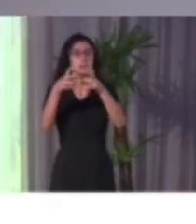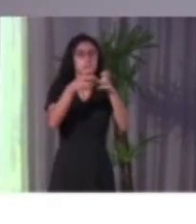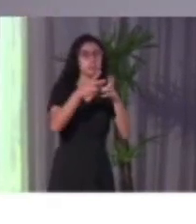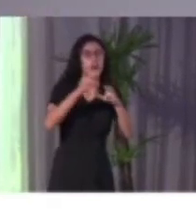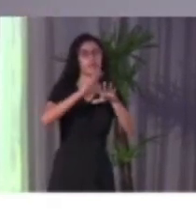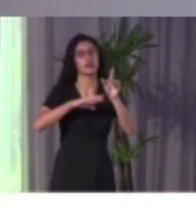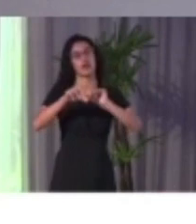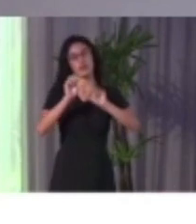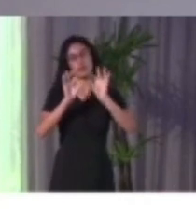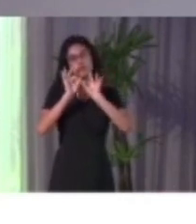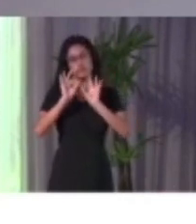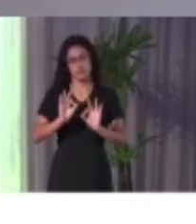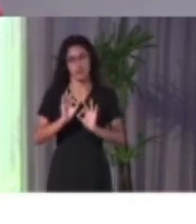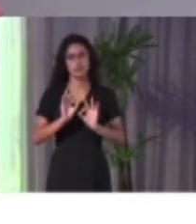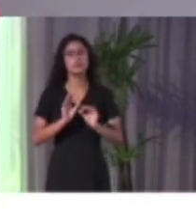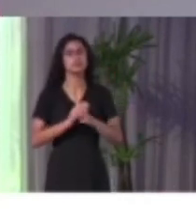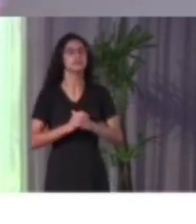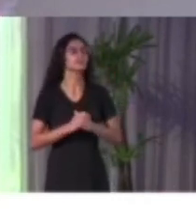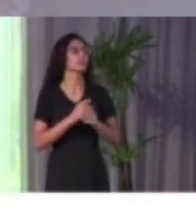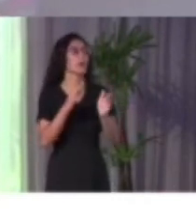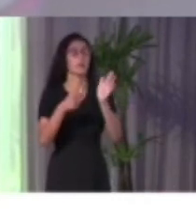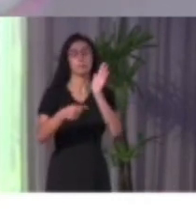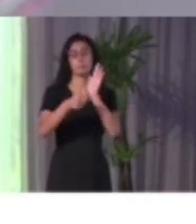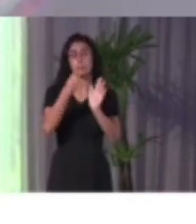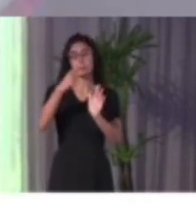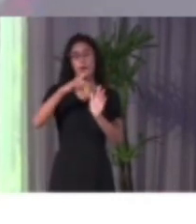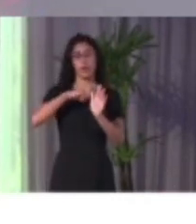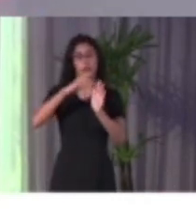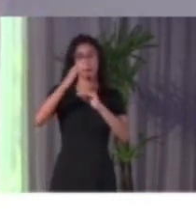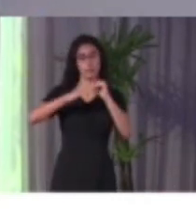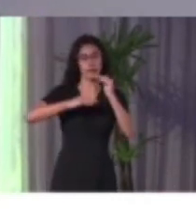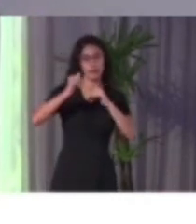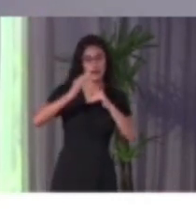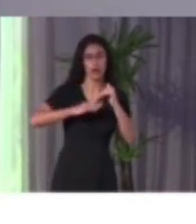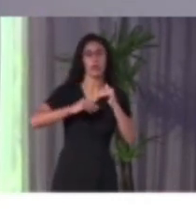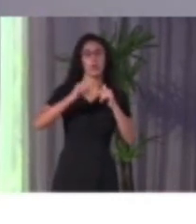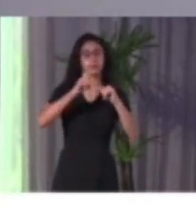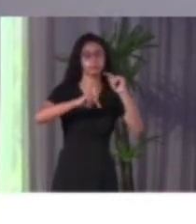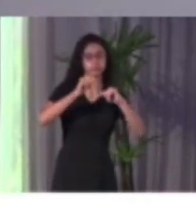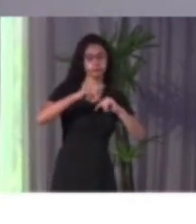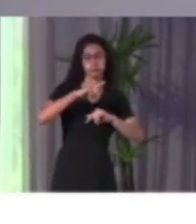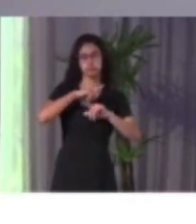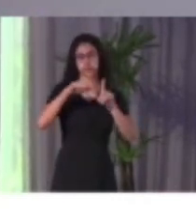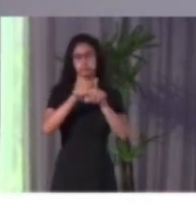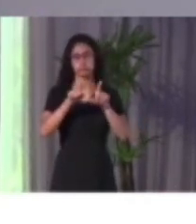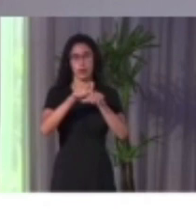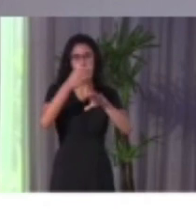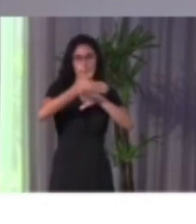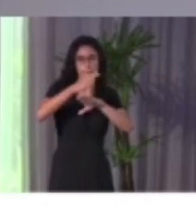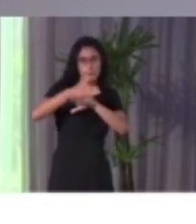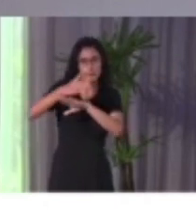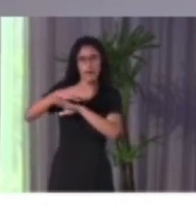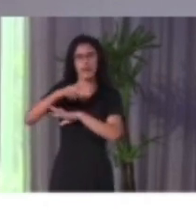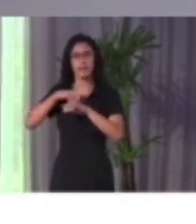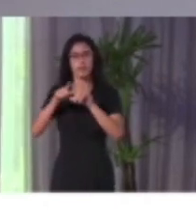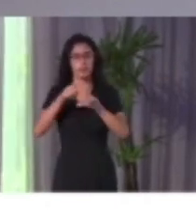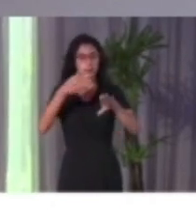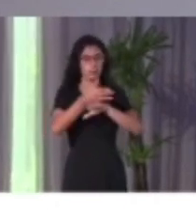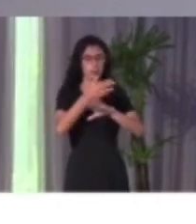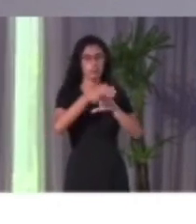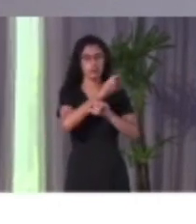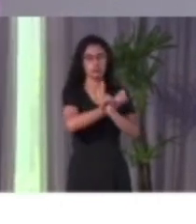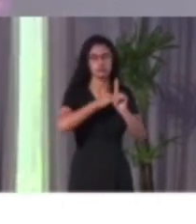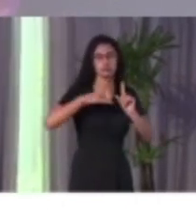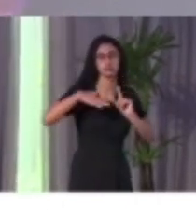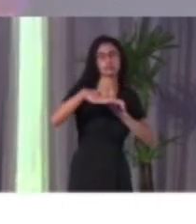tomar a decisão. Então, ela tem sido apontada como a principal ferramenta, né, o principal e mais frequente mecanismo aí de participação